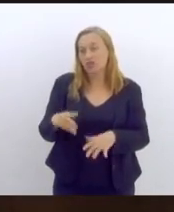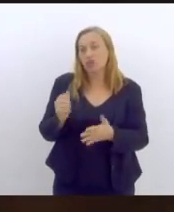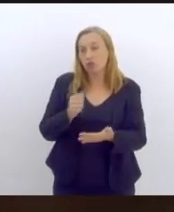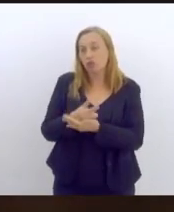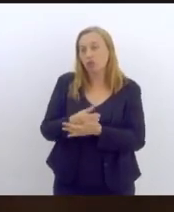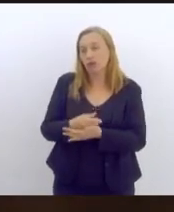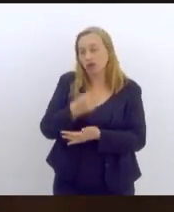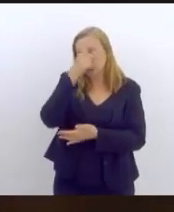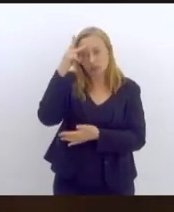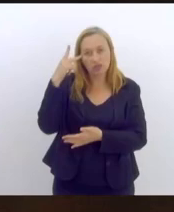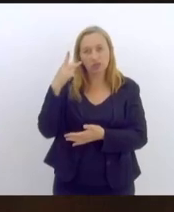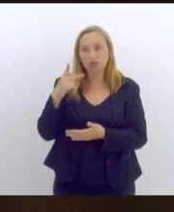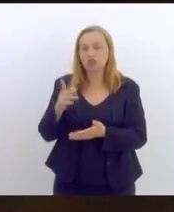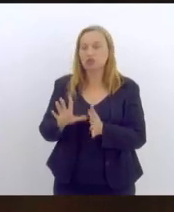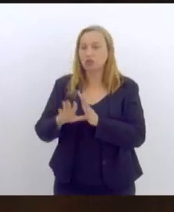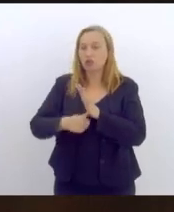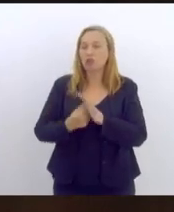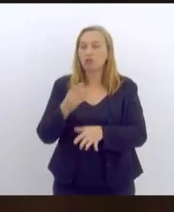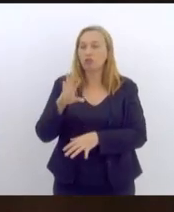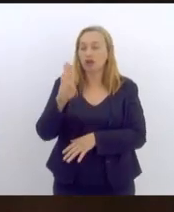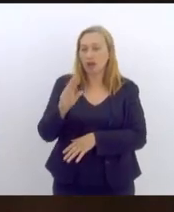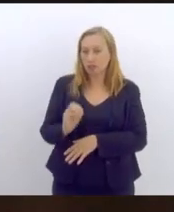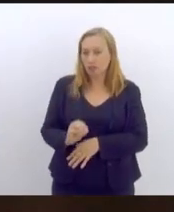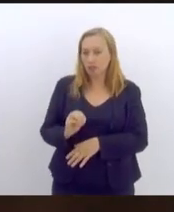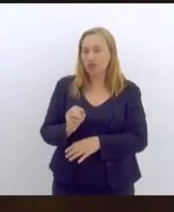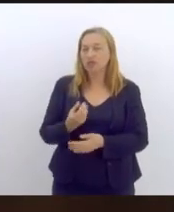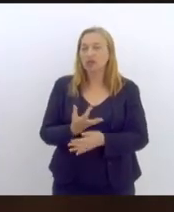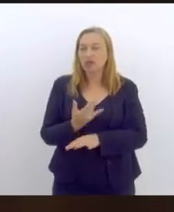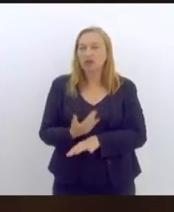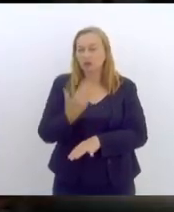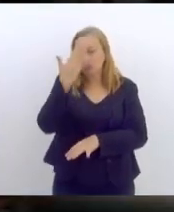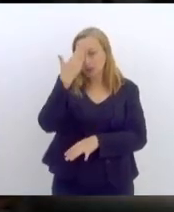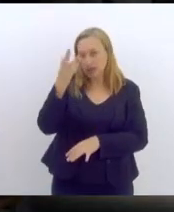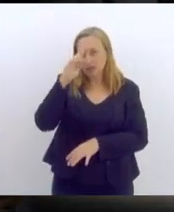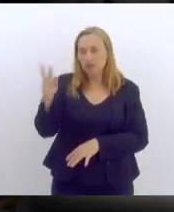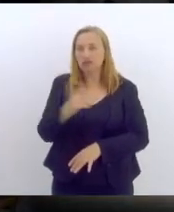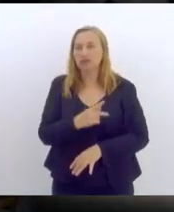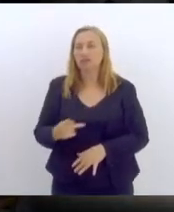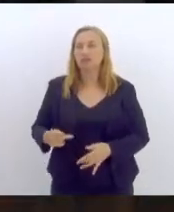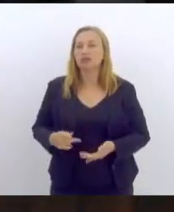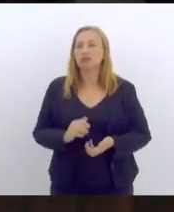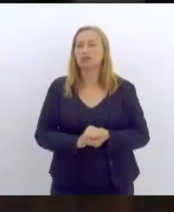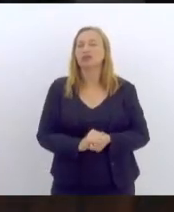compram os cabos queimados. Obrigado, senhor presidente. Obrigado, deputado Rosenberg Reis.